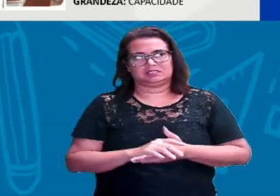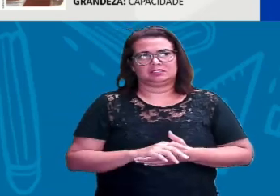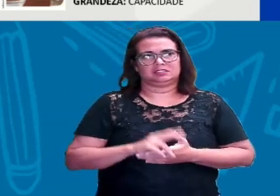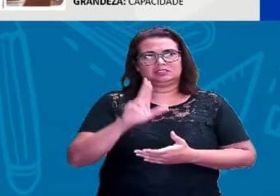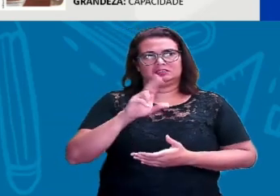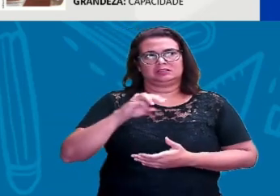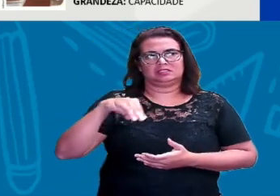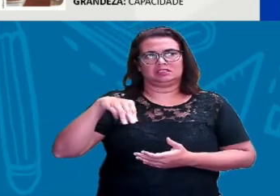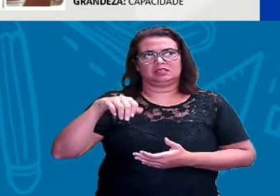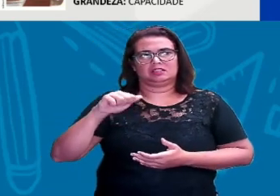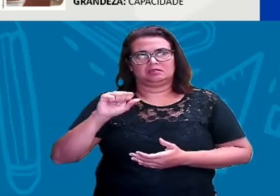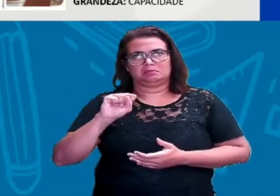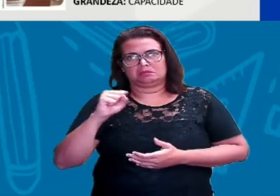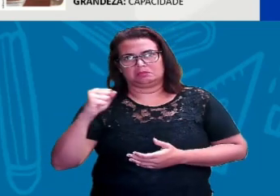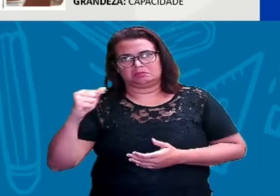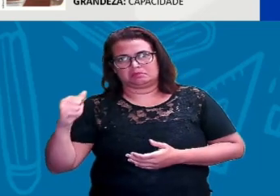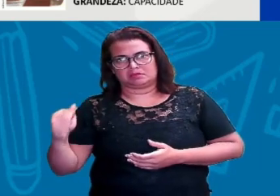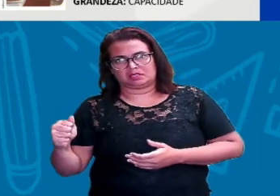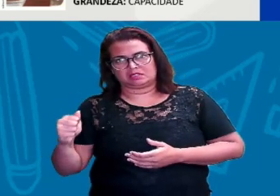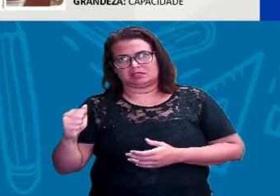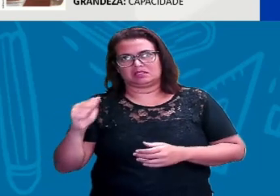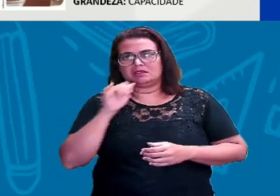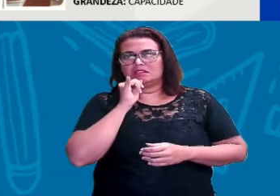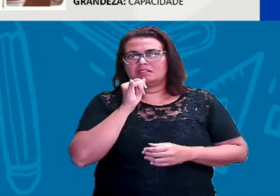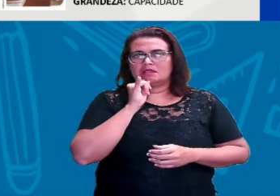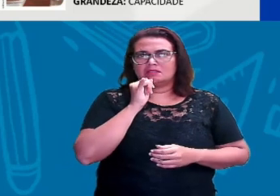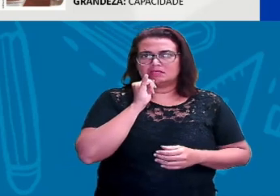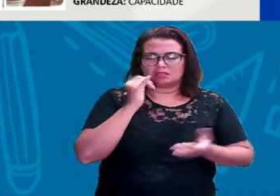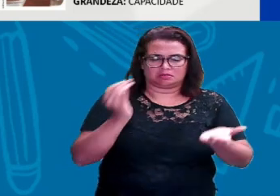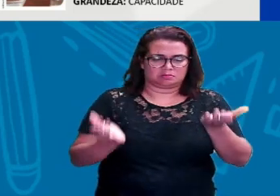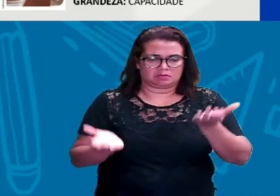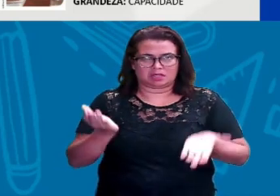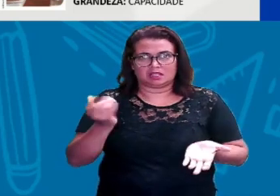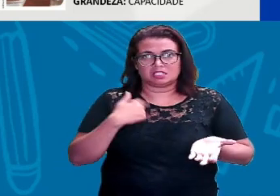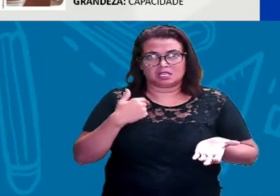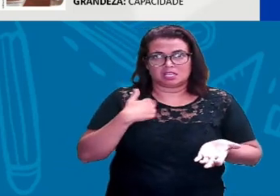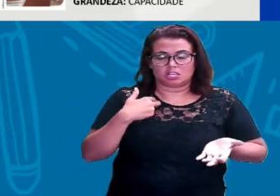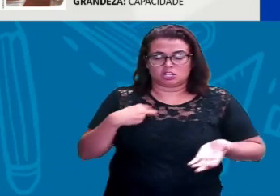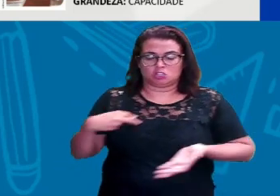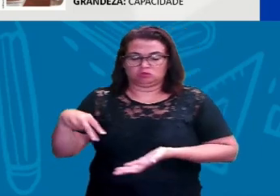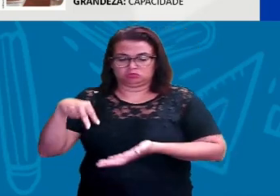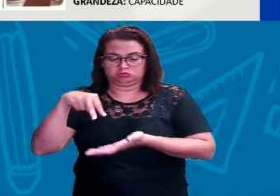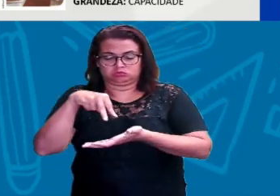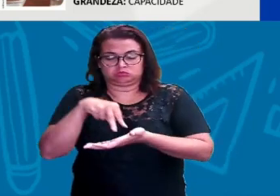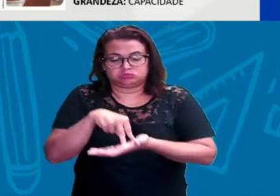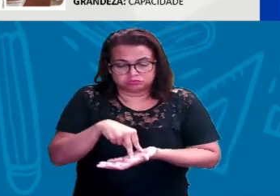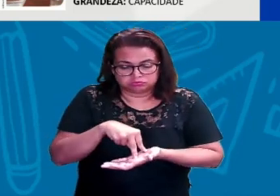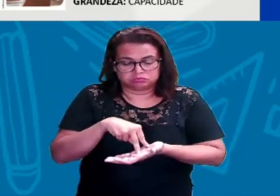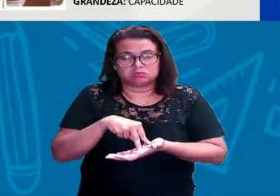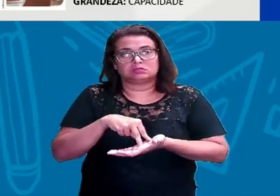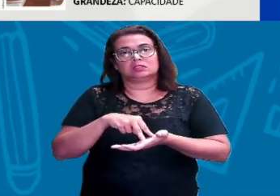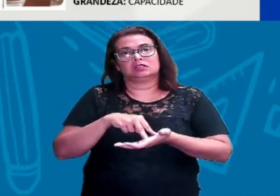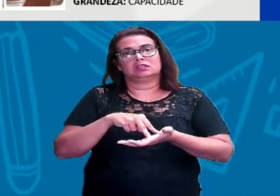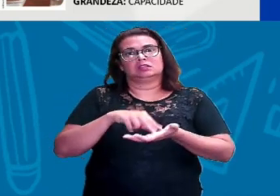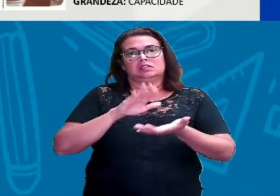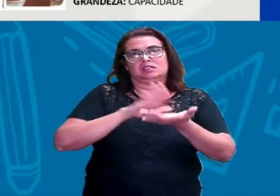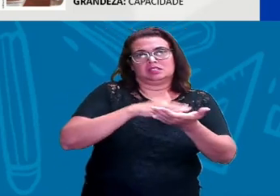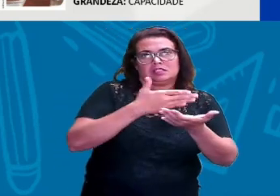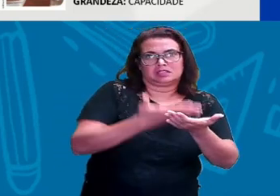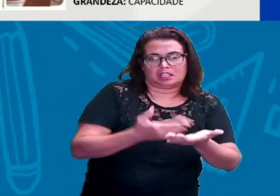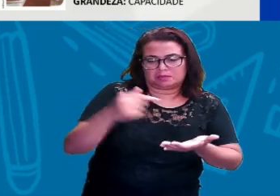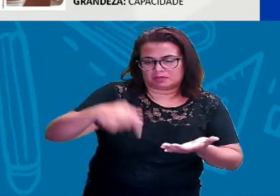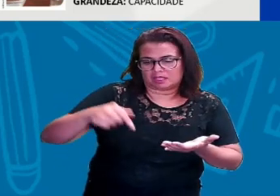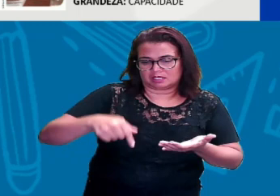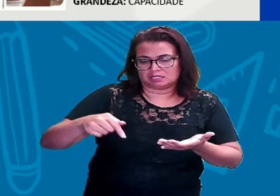Por exemplo, eu posso trazer aqui uma balança para ver o meu peso, o peso da intérprete que está aqui no